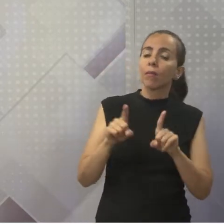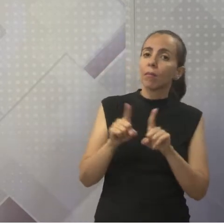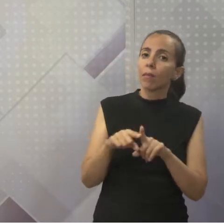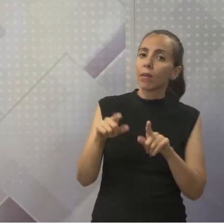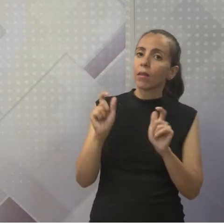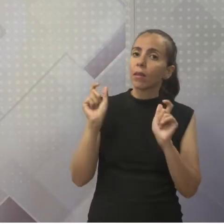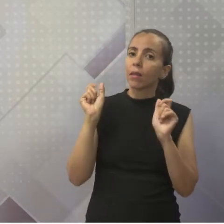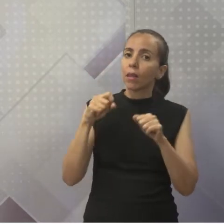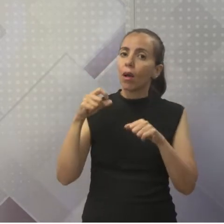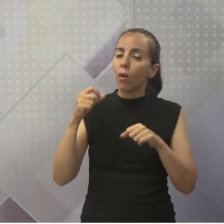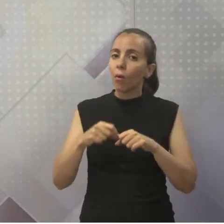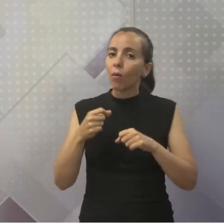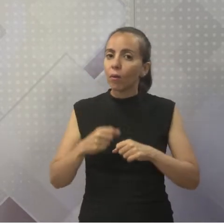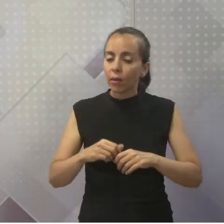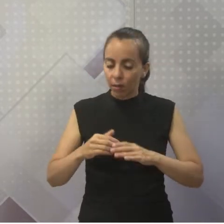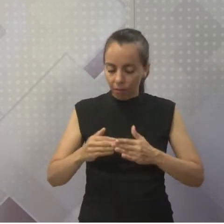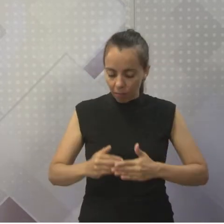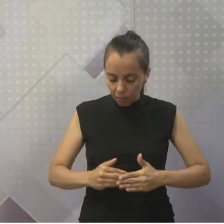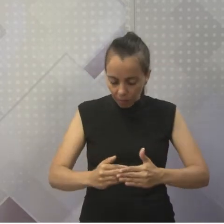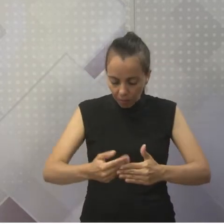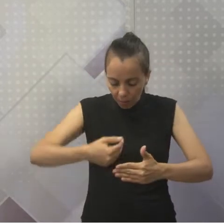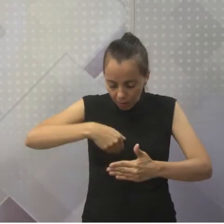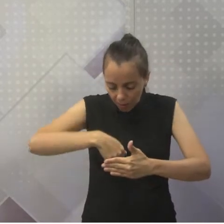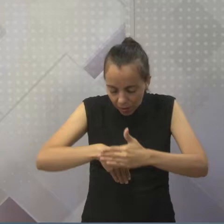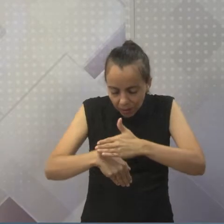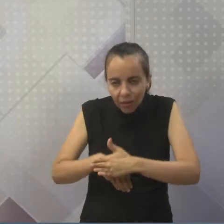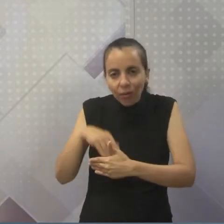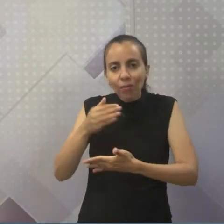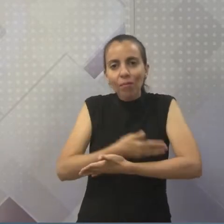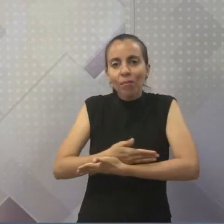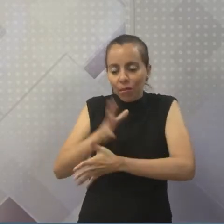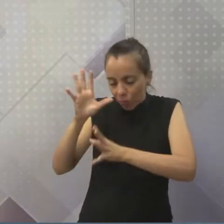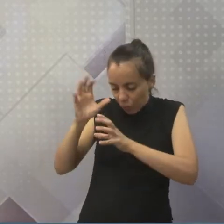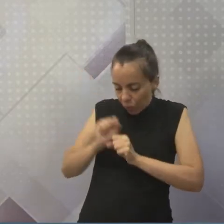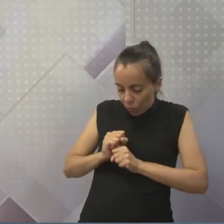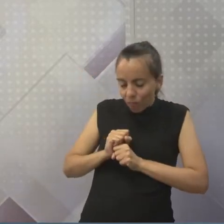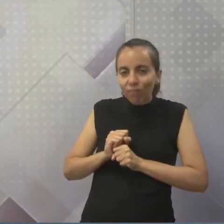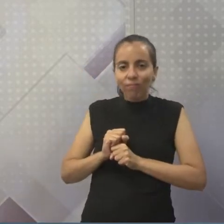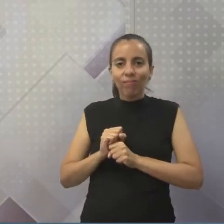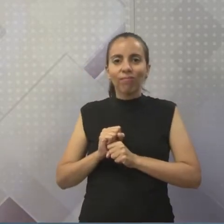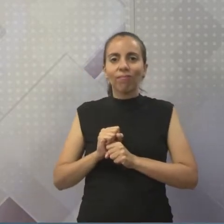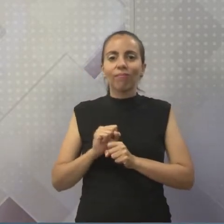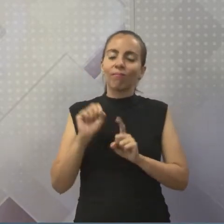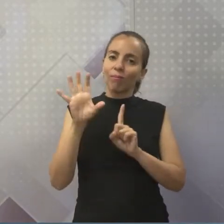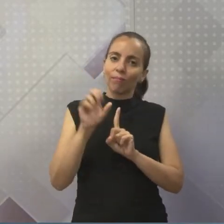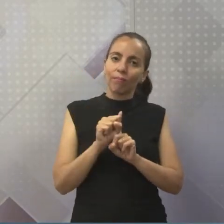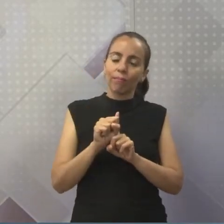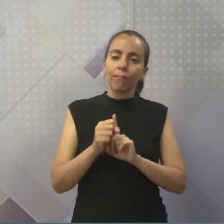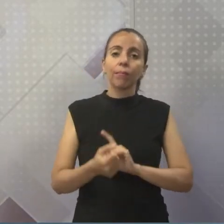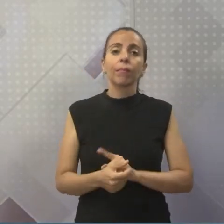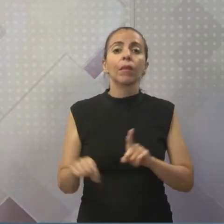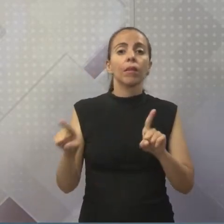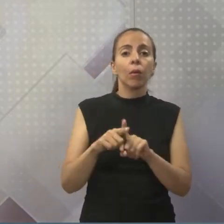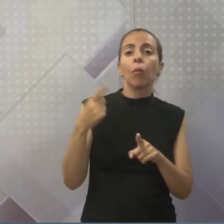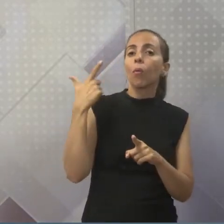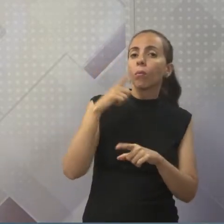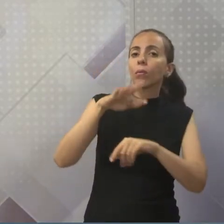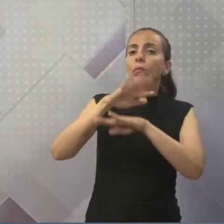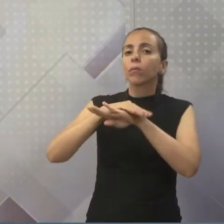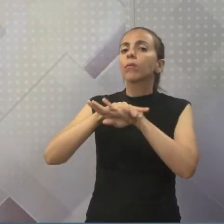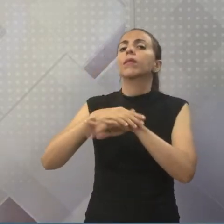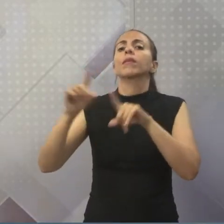a infecção da criança ainda na barriga da mãe. Uma outra doença congênita, ou seja, que